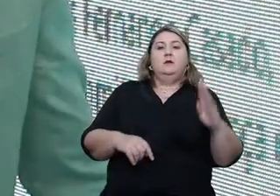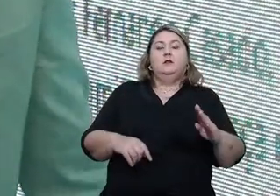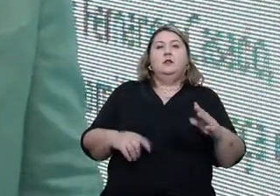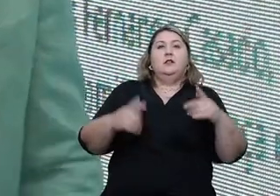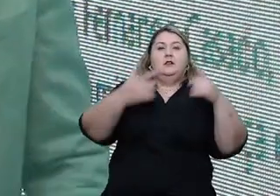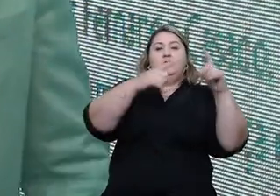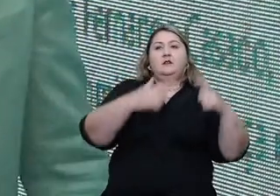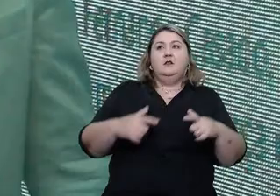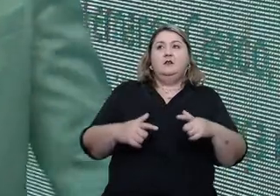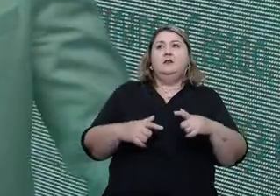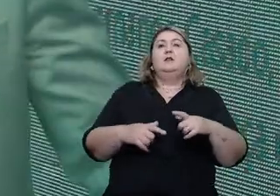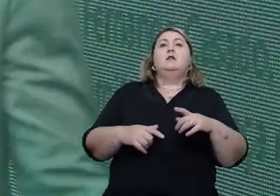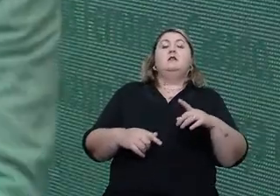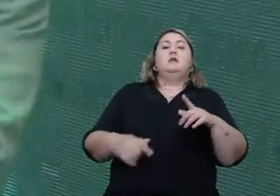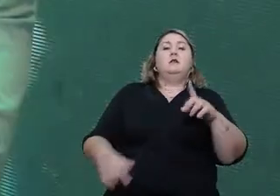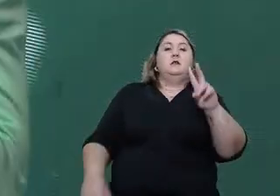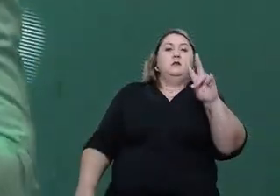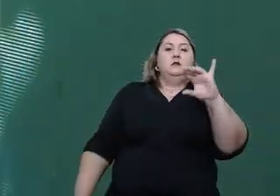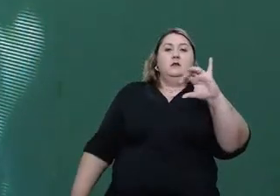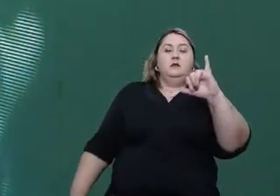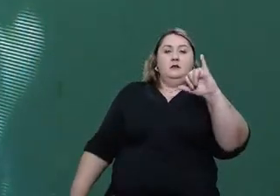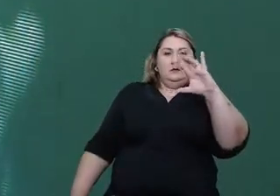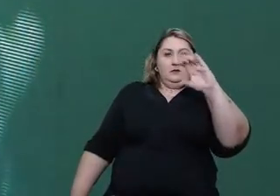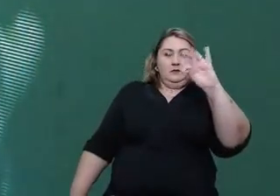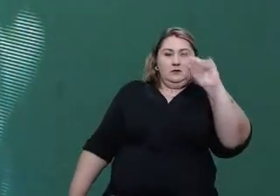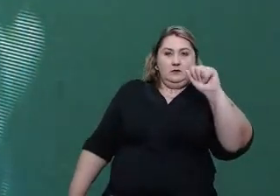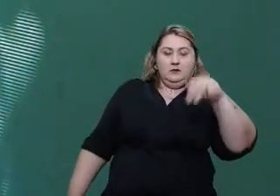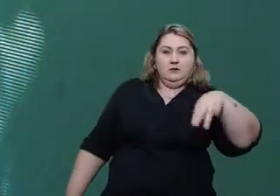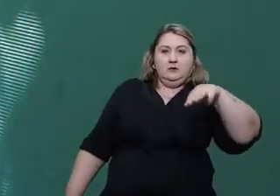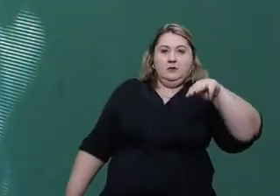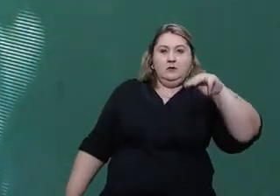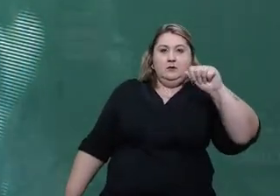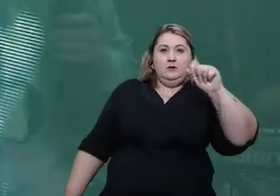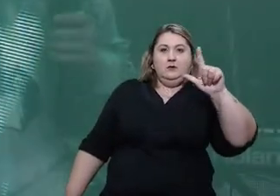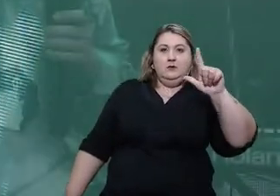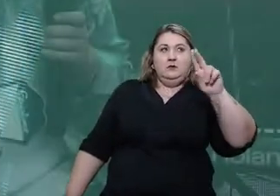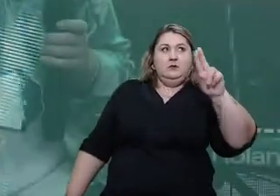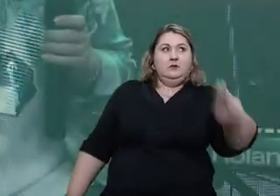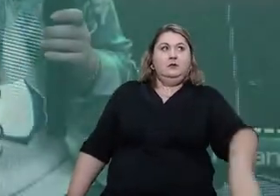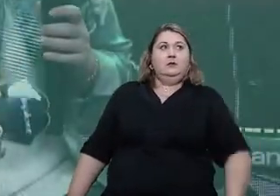todas as regiões, com vocês, Vitor e Malu. Bora.